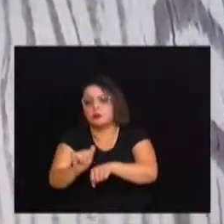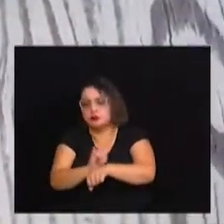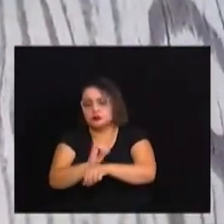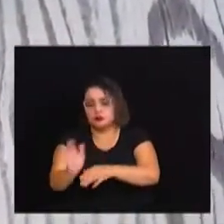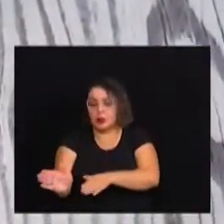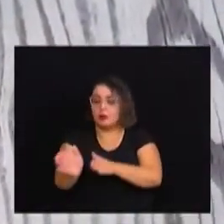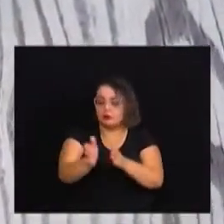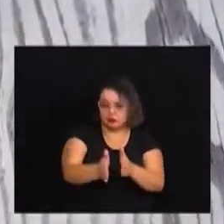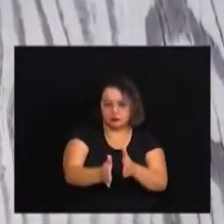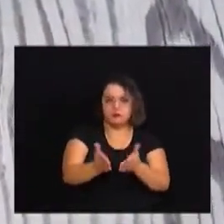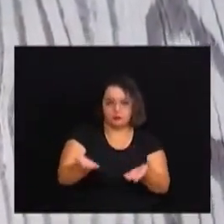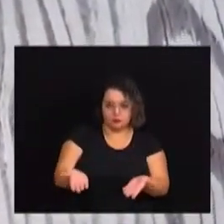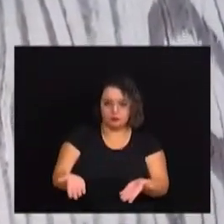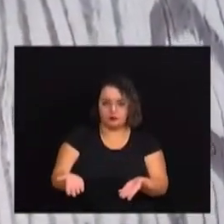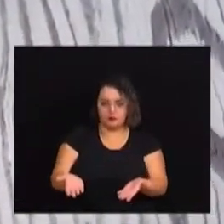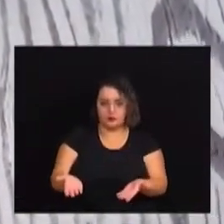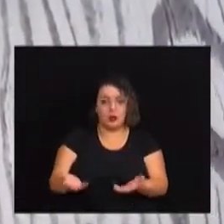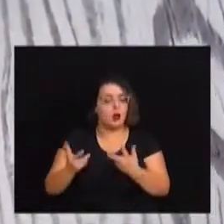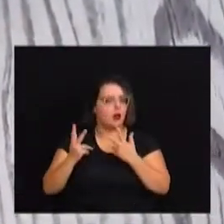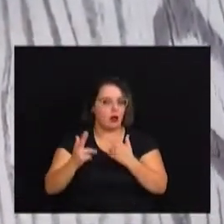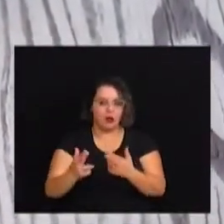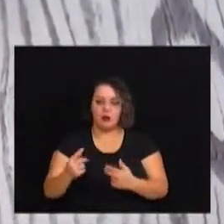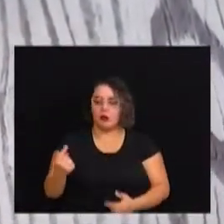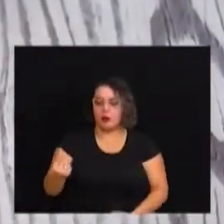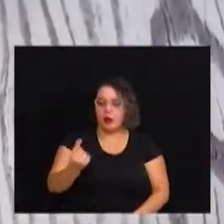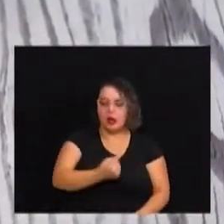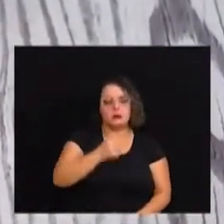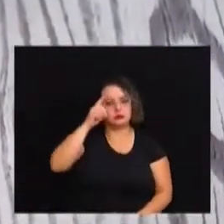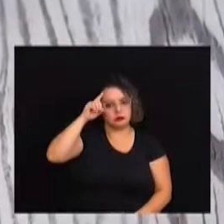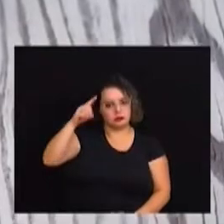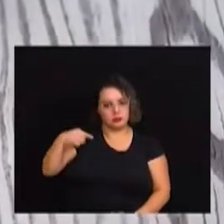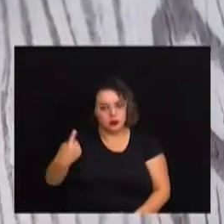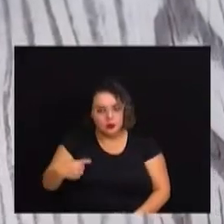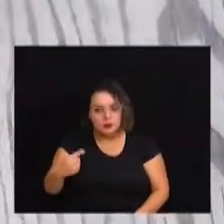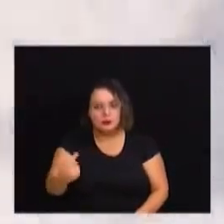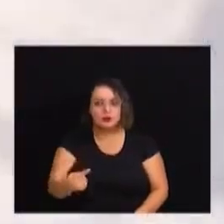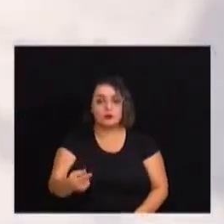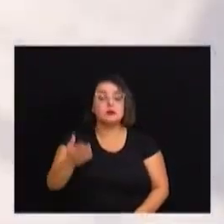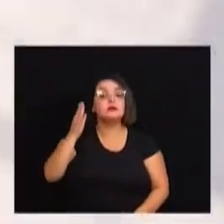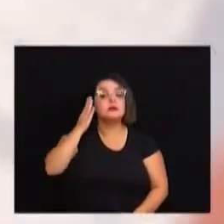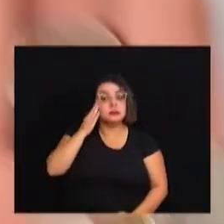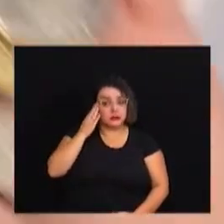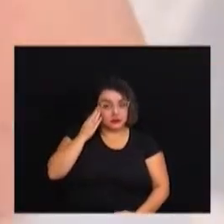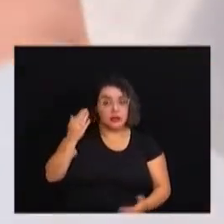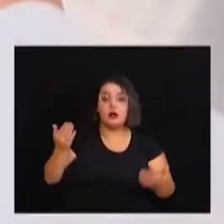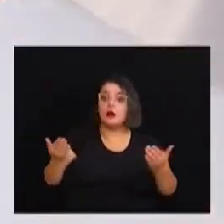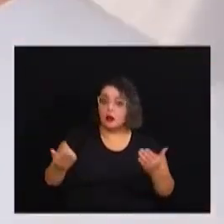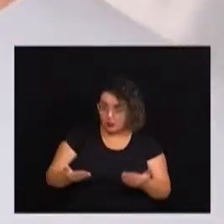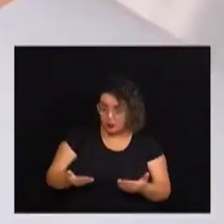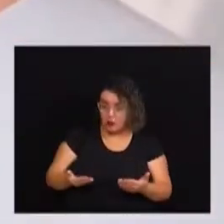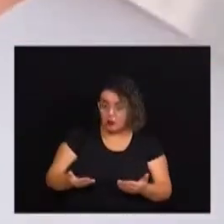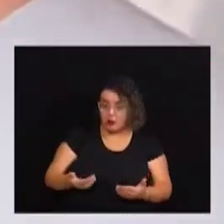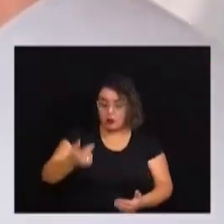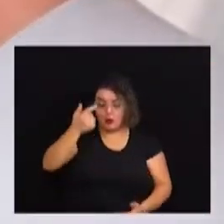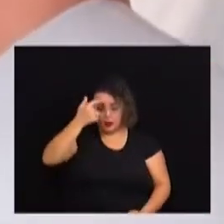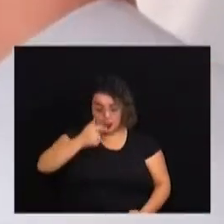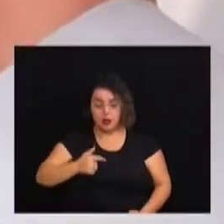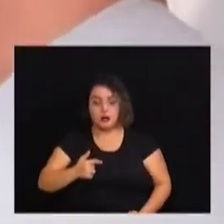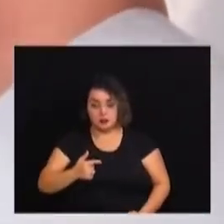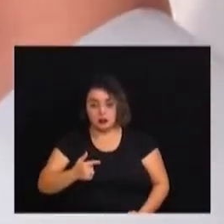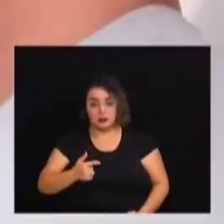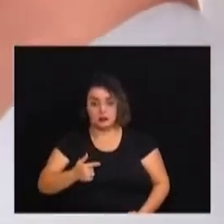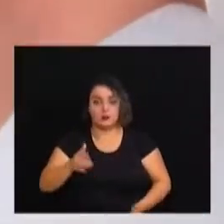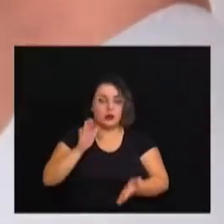linha eu vou seguir. Mesma coisa cada um no dia a dia. Então, se eu sei agora que eu sou